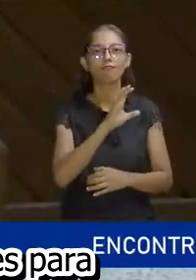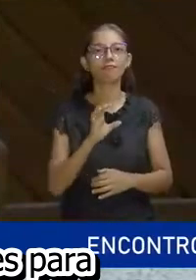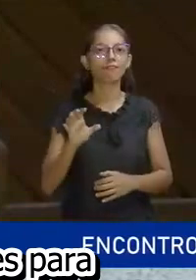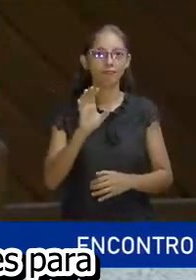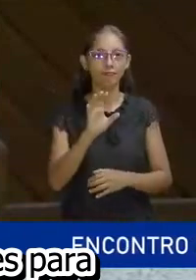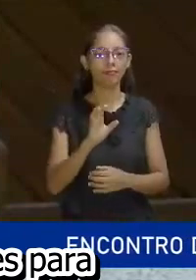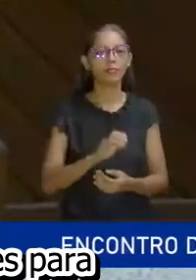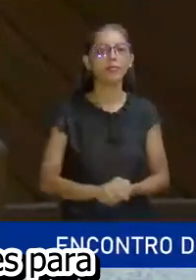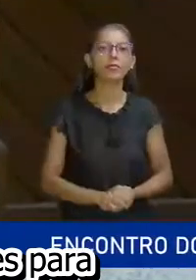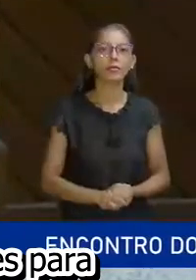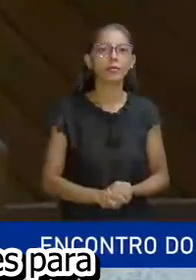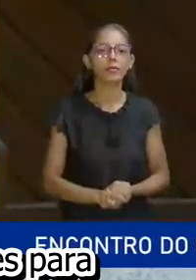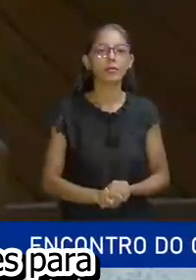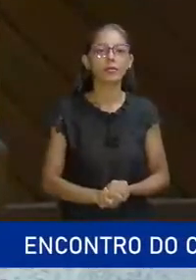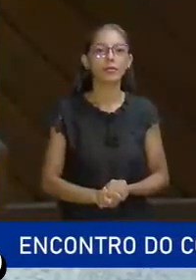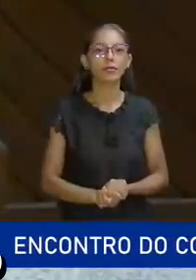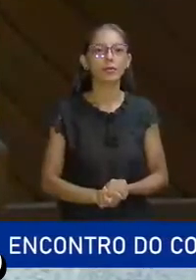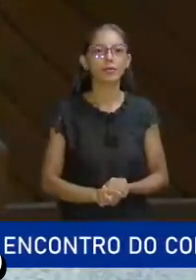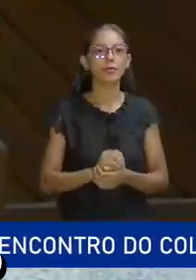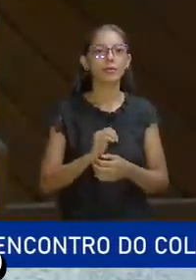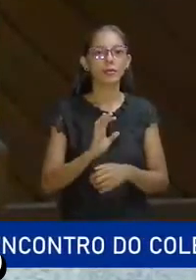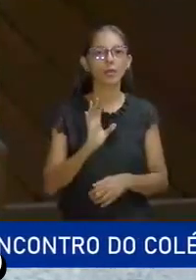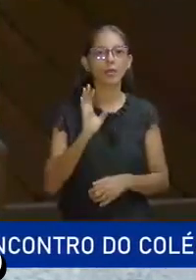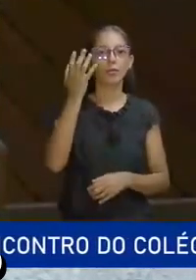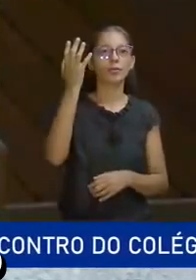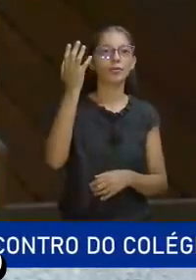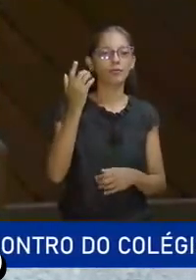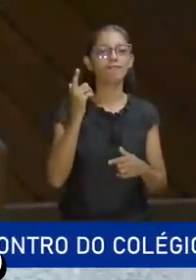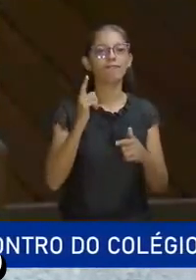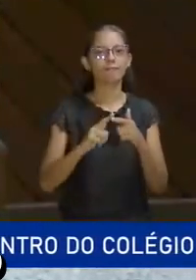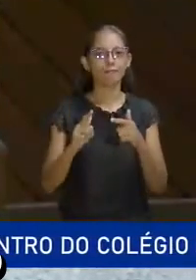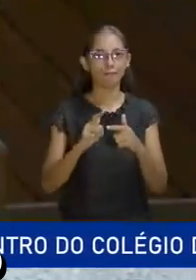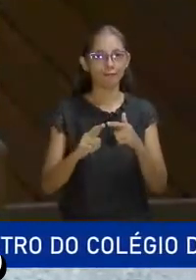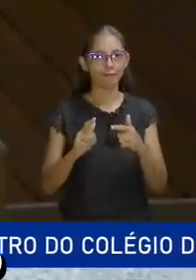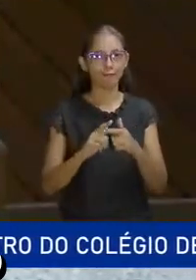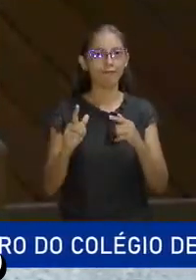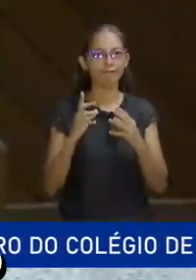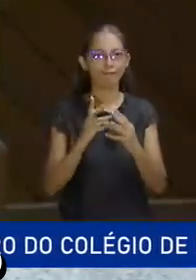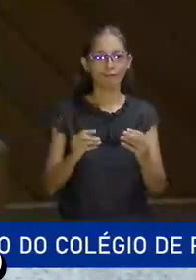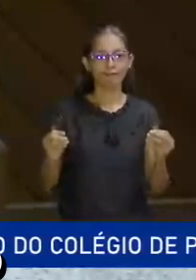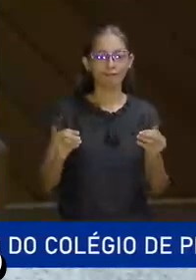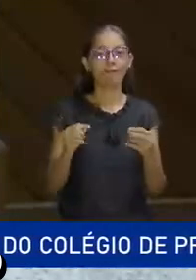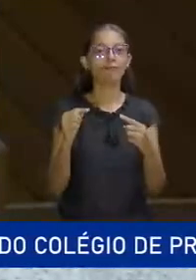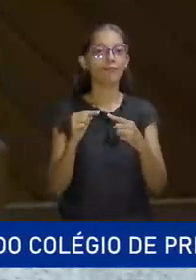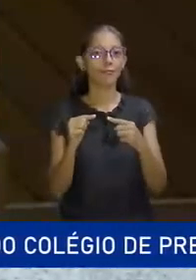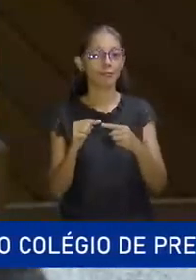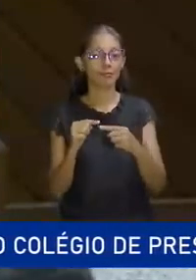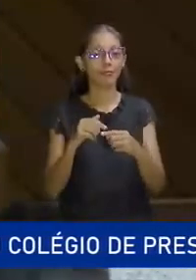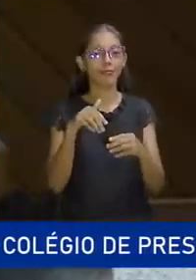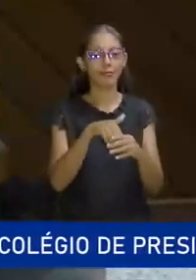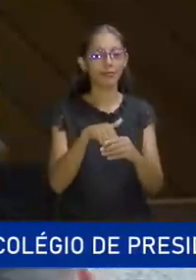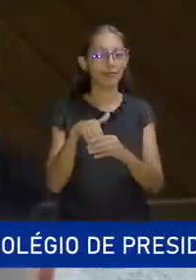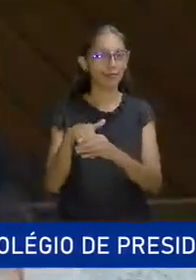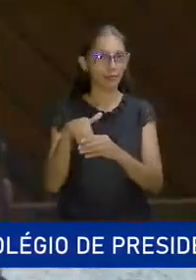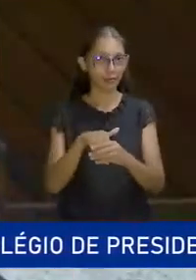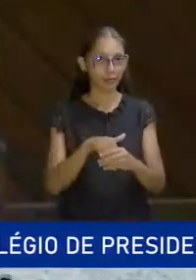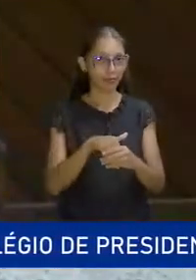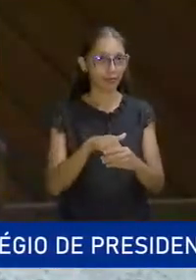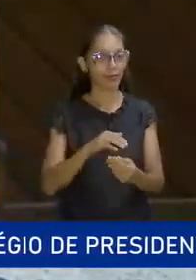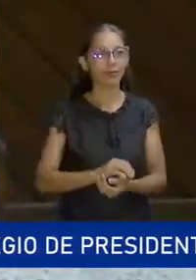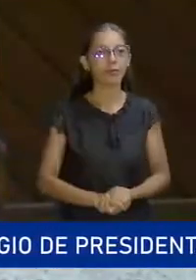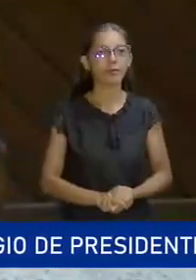intenção de buscar soluções para as questões pertinentes à justiça eleitoral e ao fortalecimento